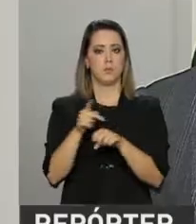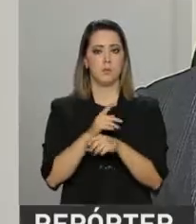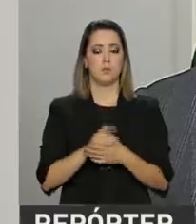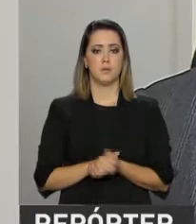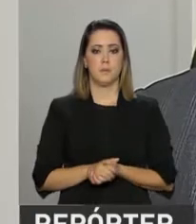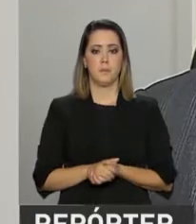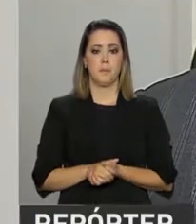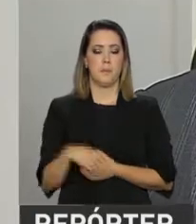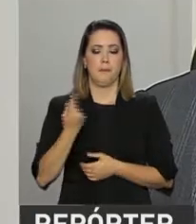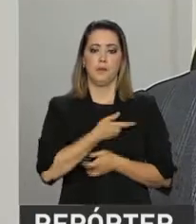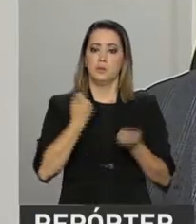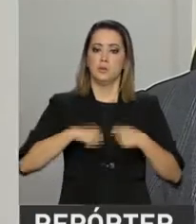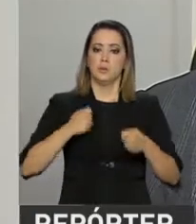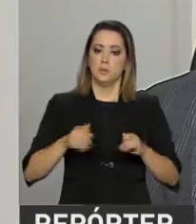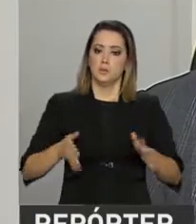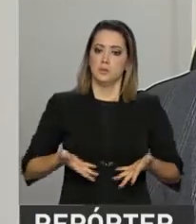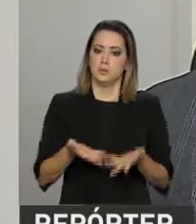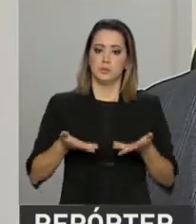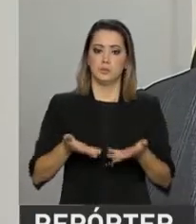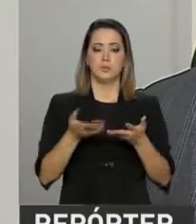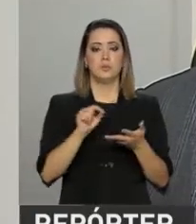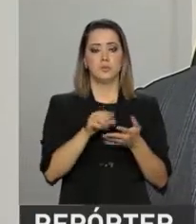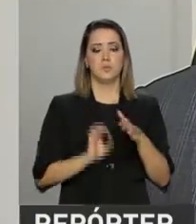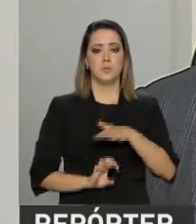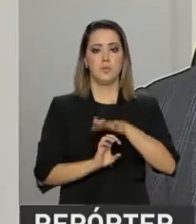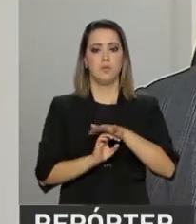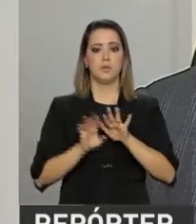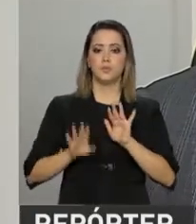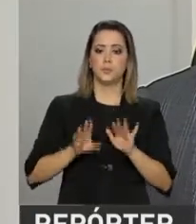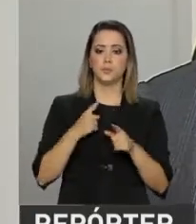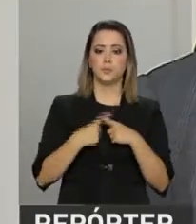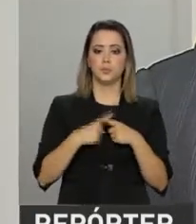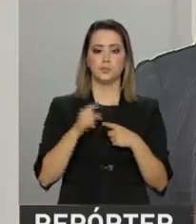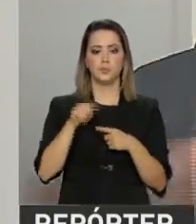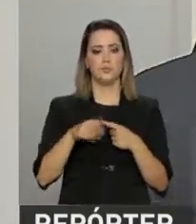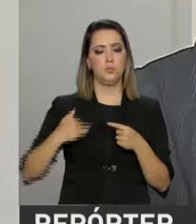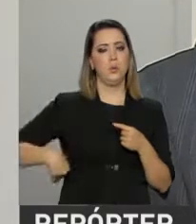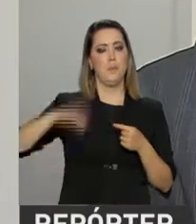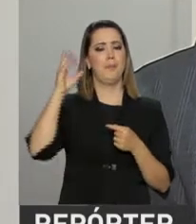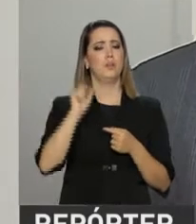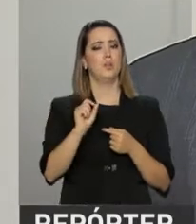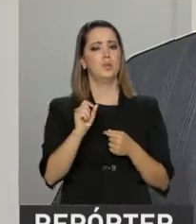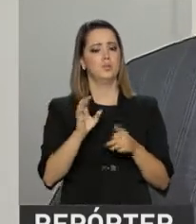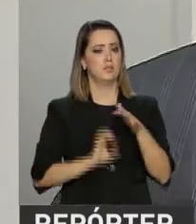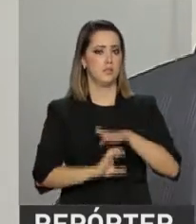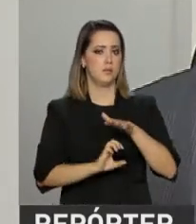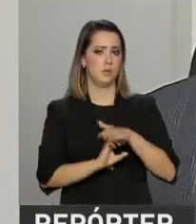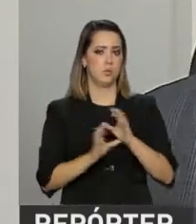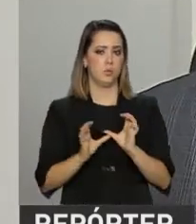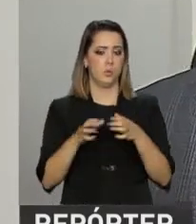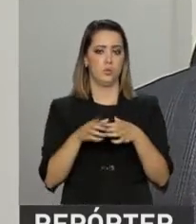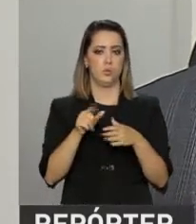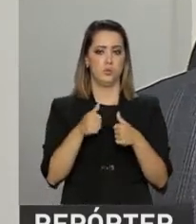nós precisamos estimular as pequenas e médias empresas porque a maioria das empresas do